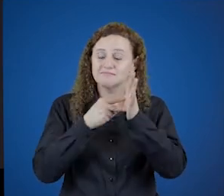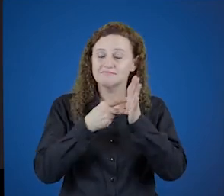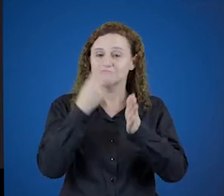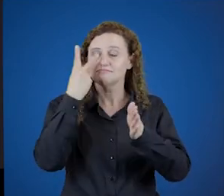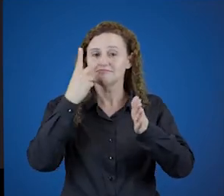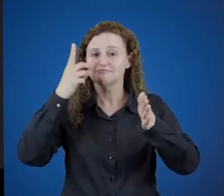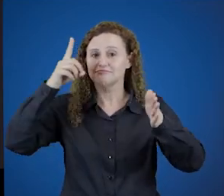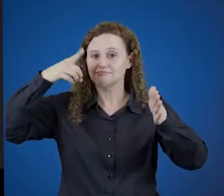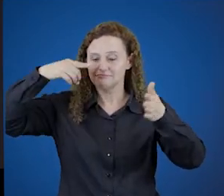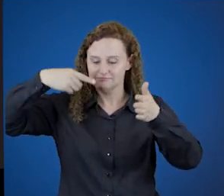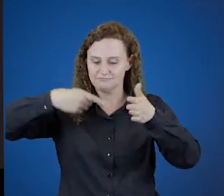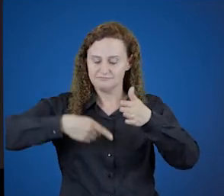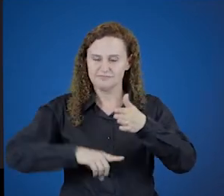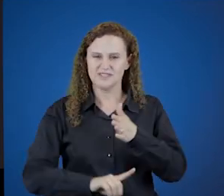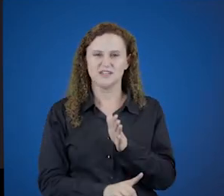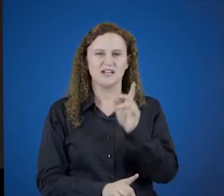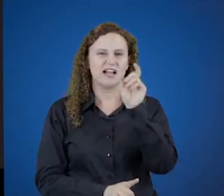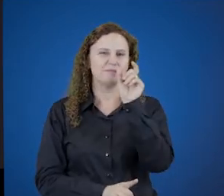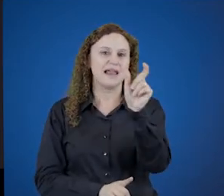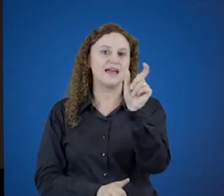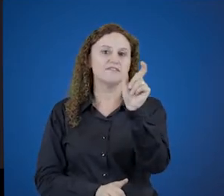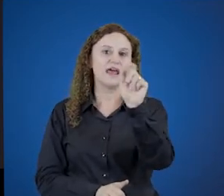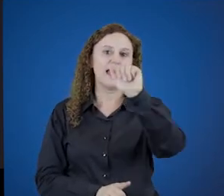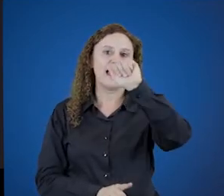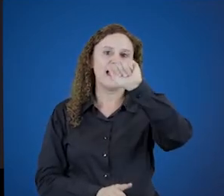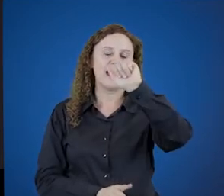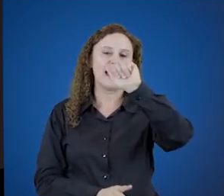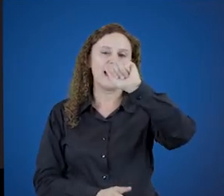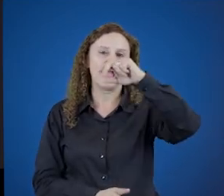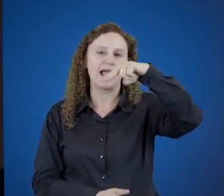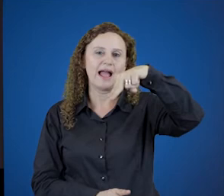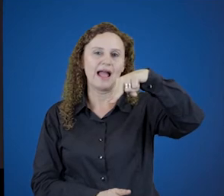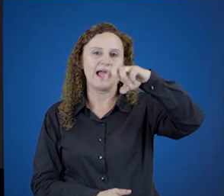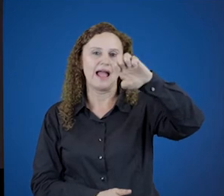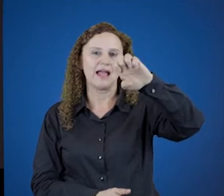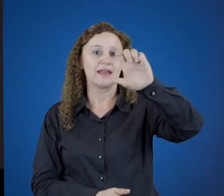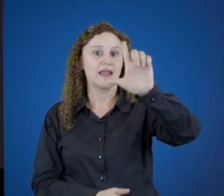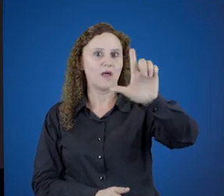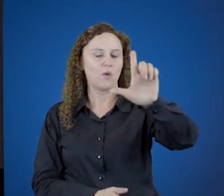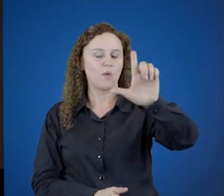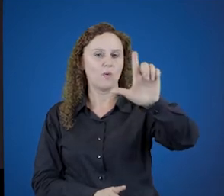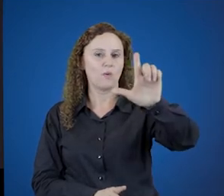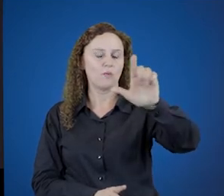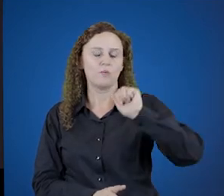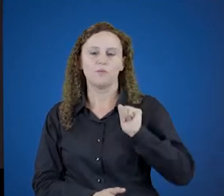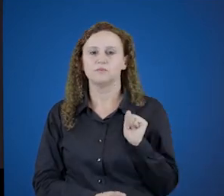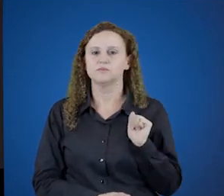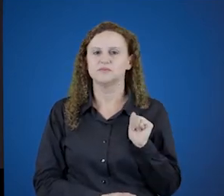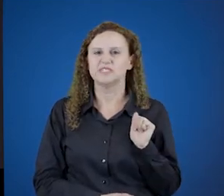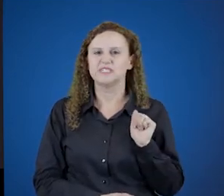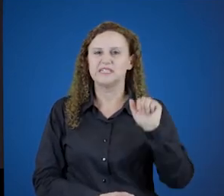declinação para declinar mas não que tomar a palavra anel ano-luz